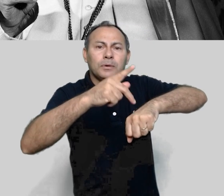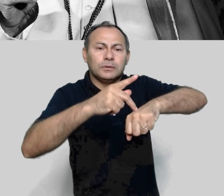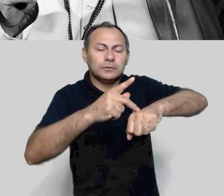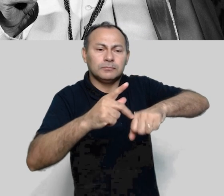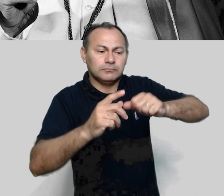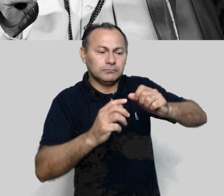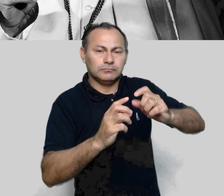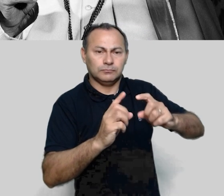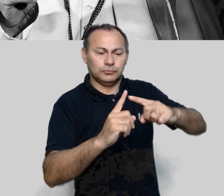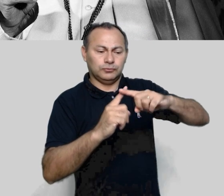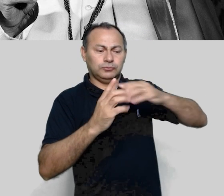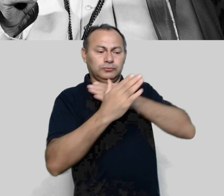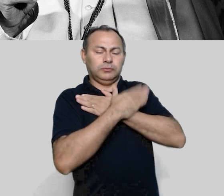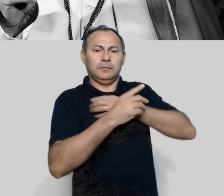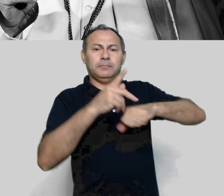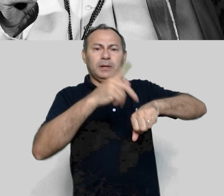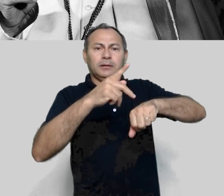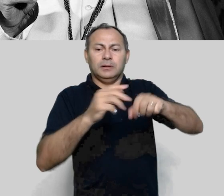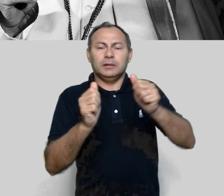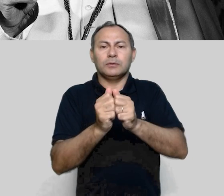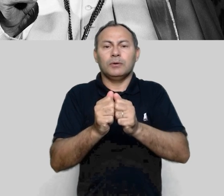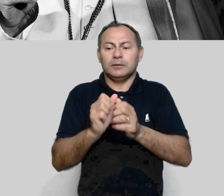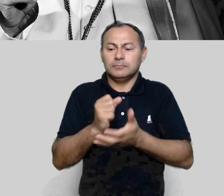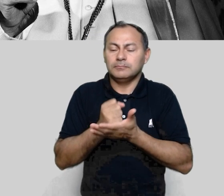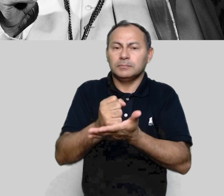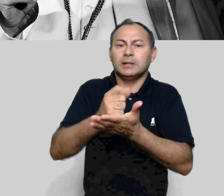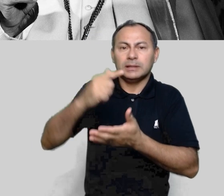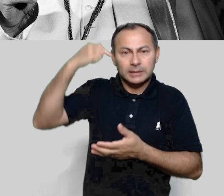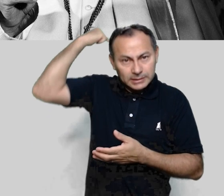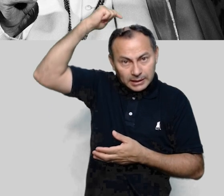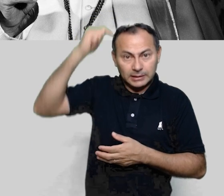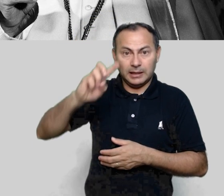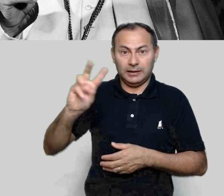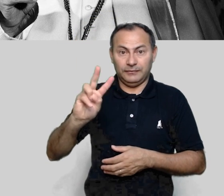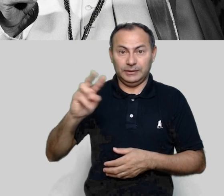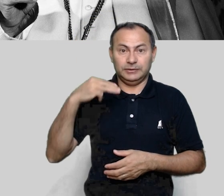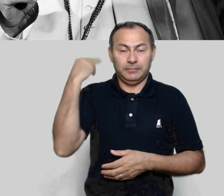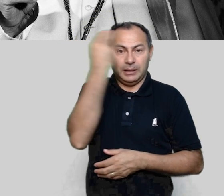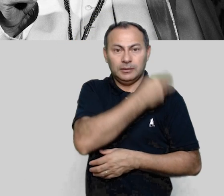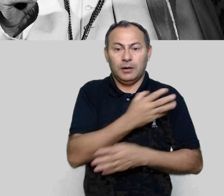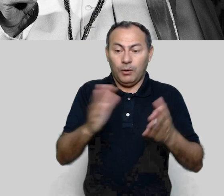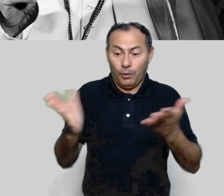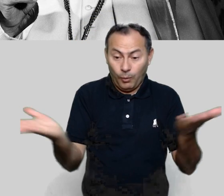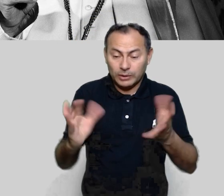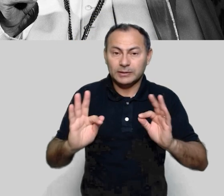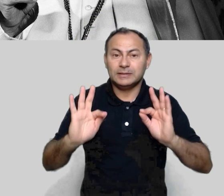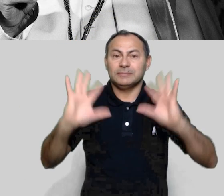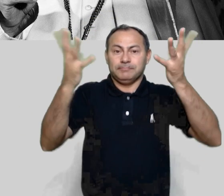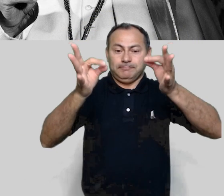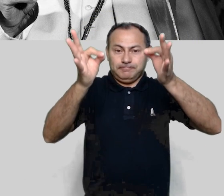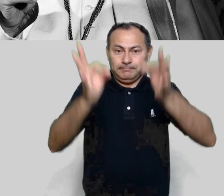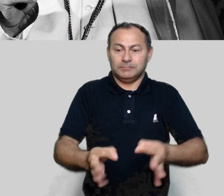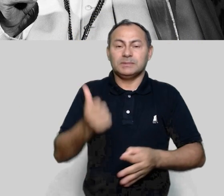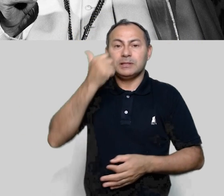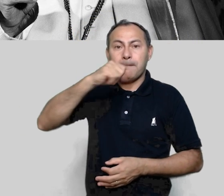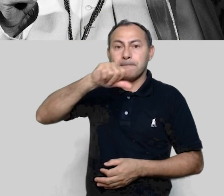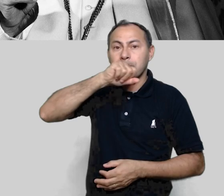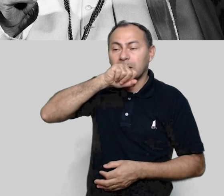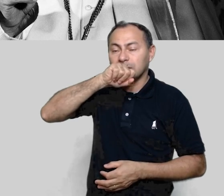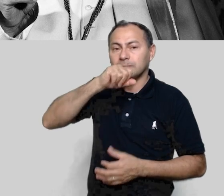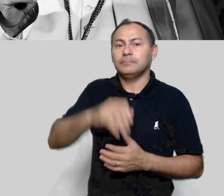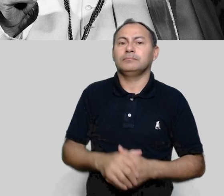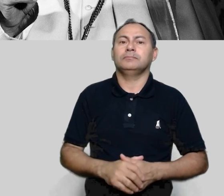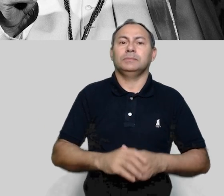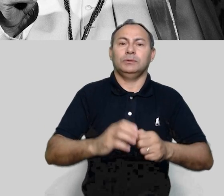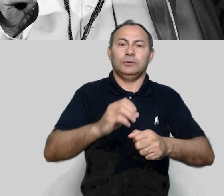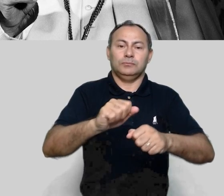com a proteção da Santíssima Virgem, de quem celebramos hoje a dignidade de Mãe de Deus. E